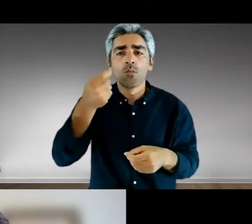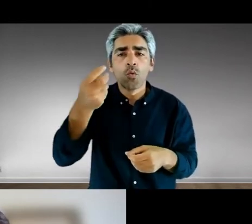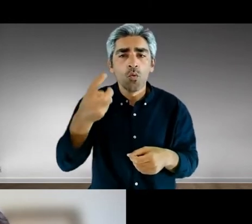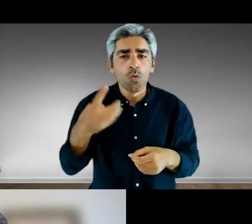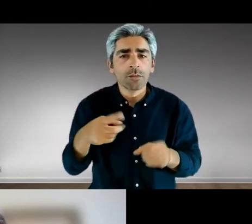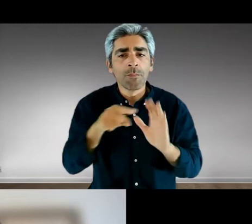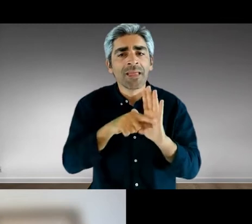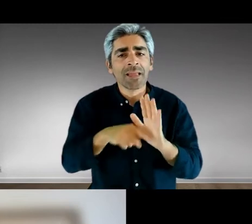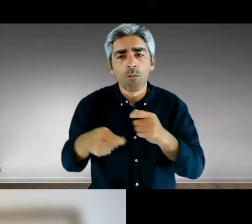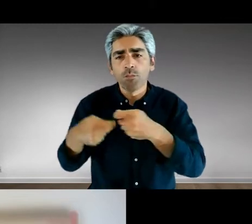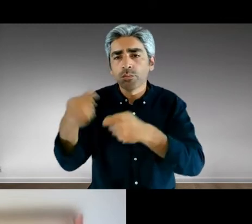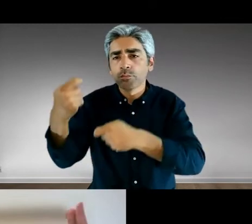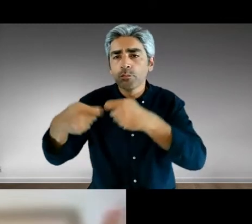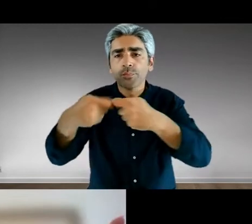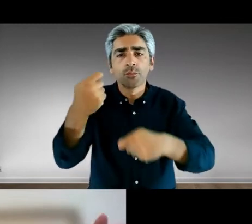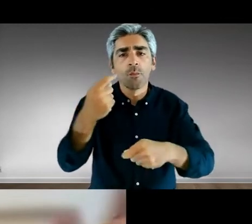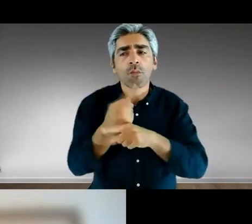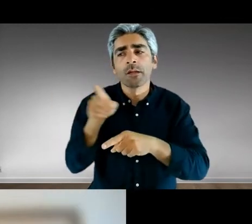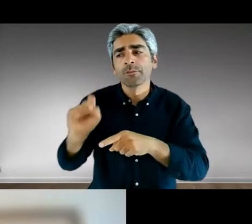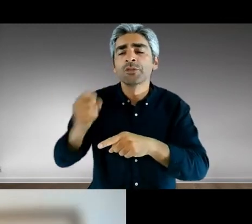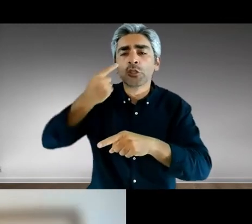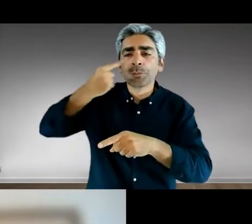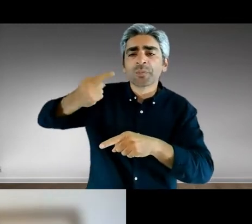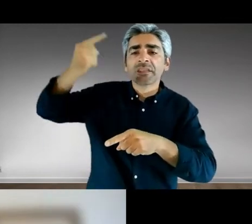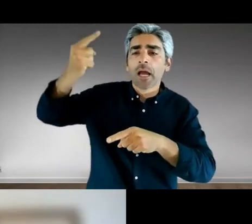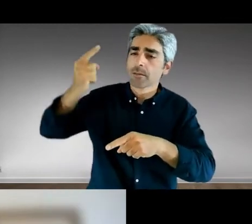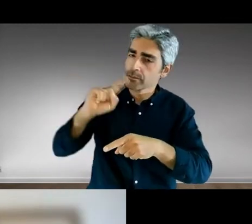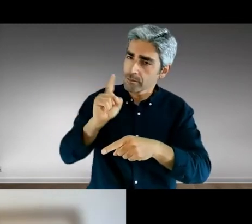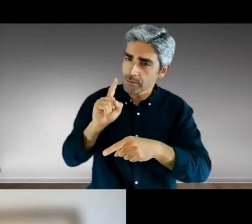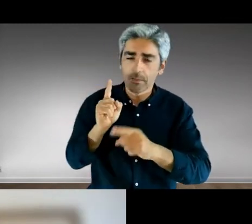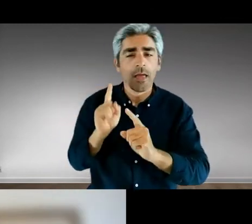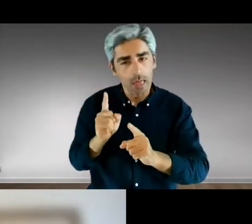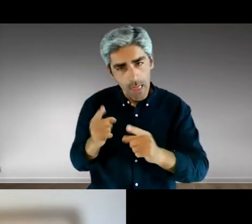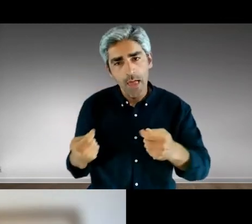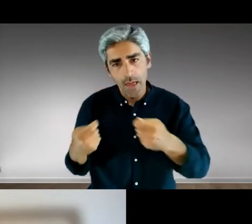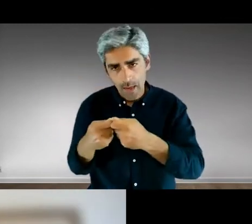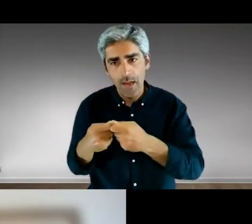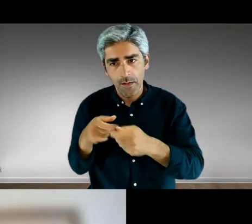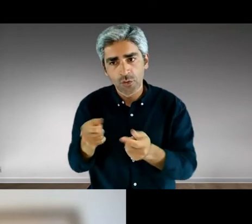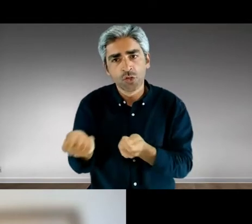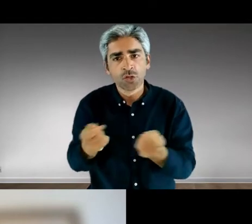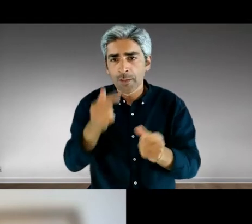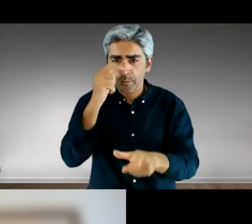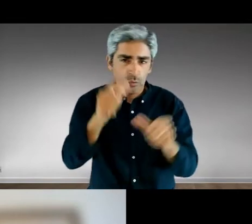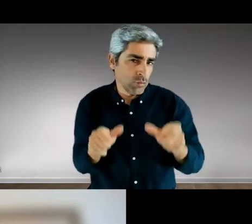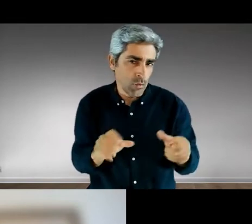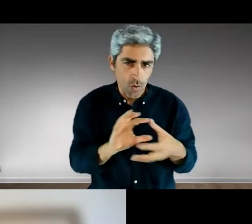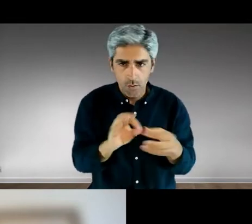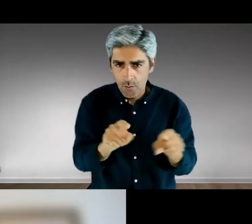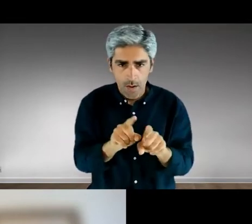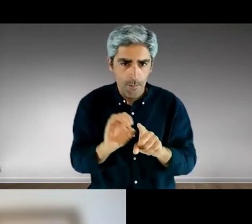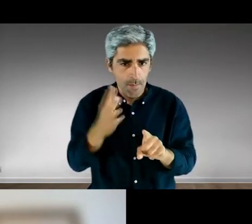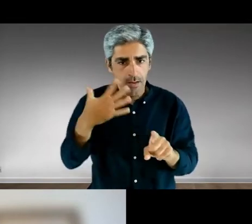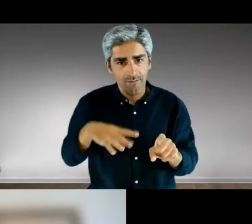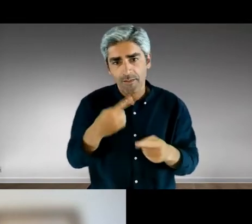são aplicáveis, porque é especial, não é assim tão especial no que se concerne à gestão de pessoas. E esta era a primeira mensagem que